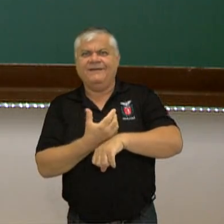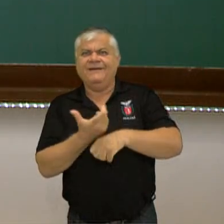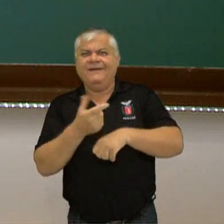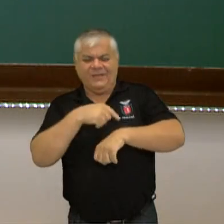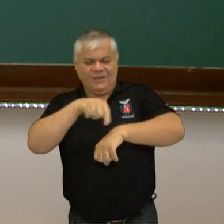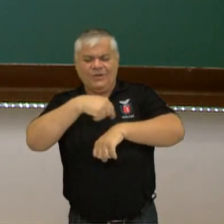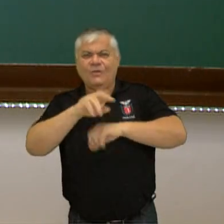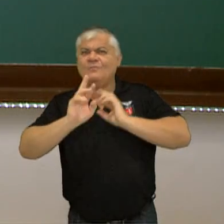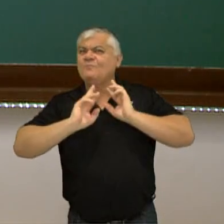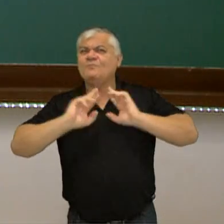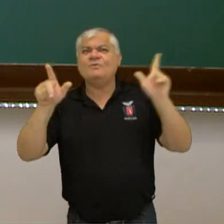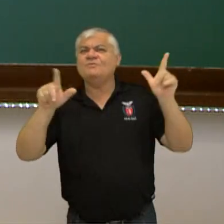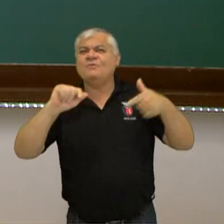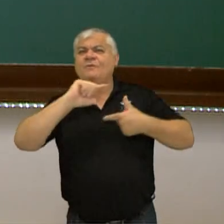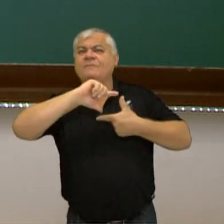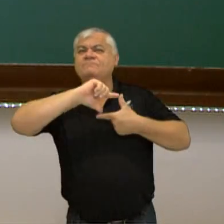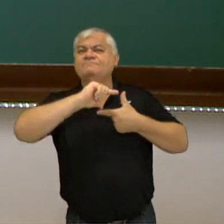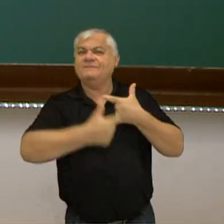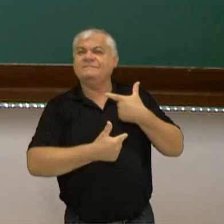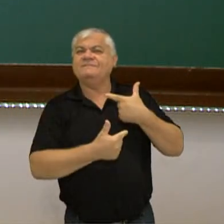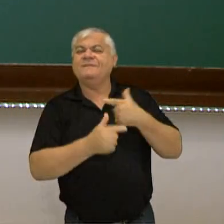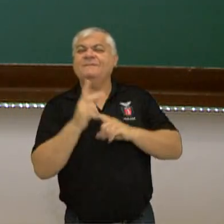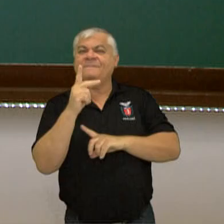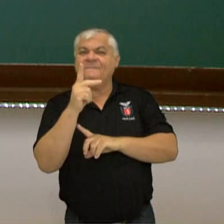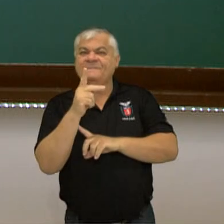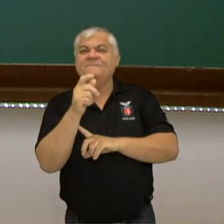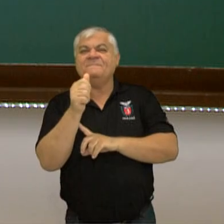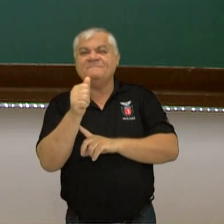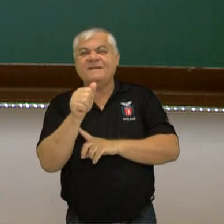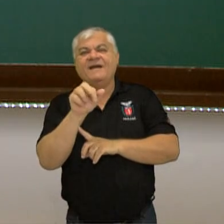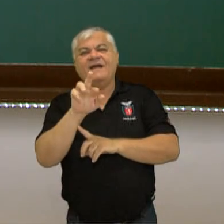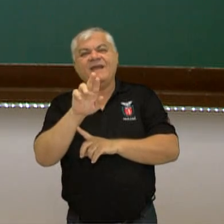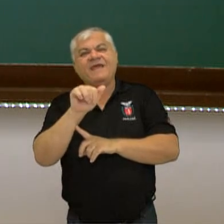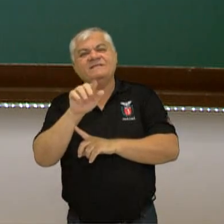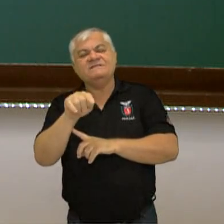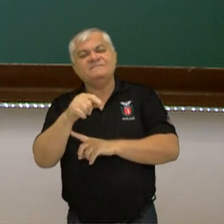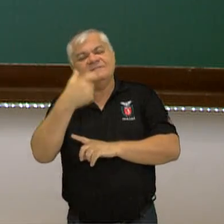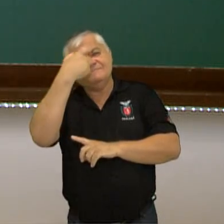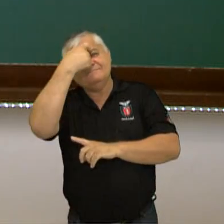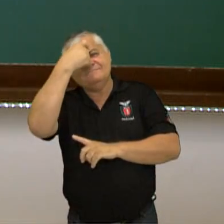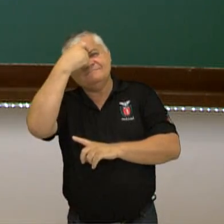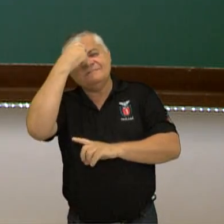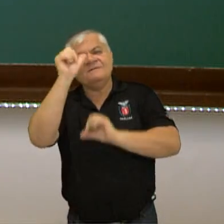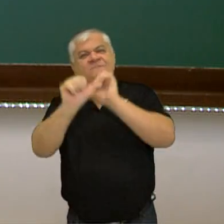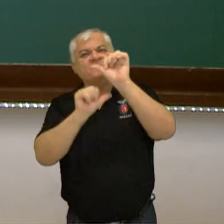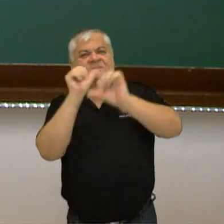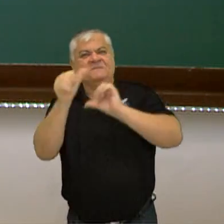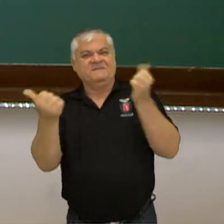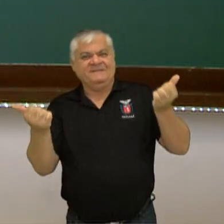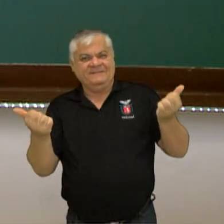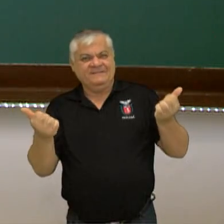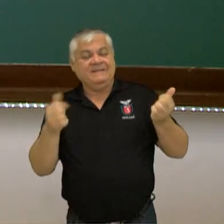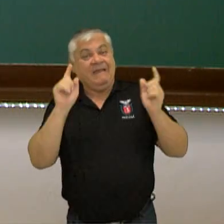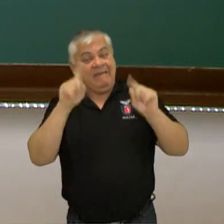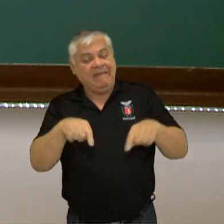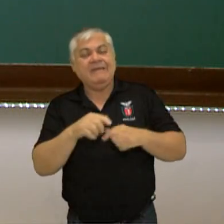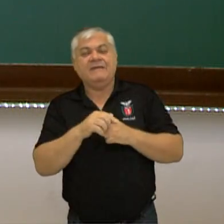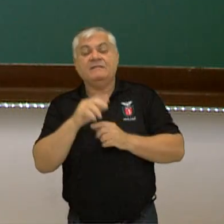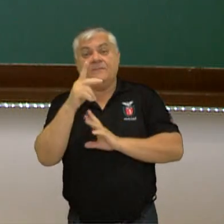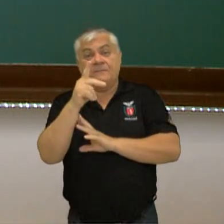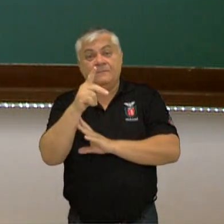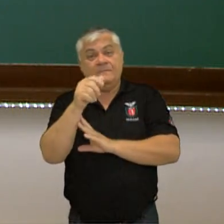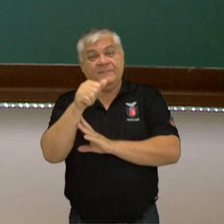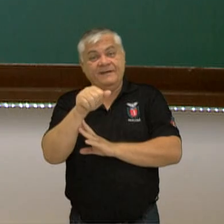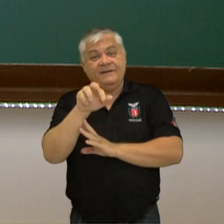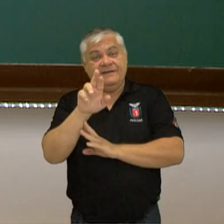uma mudança na forma de pensar, na forma de analisar. Então, essa questão do paradigma é